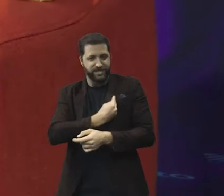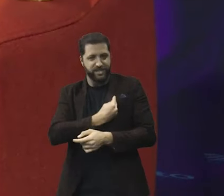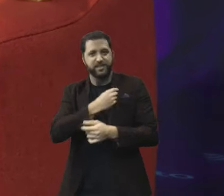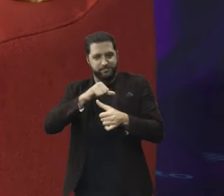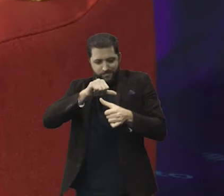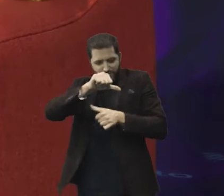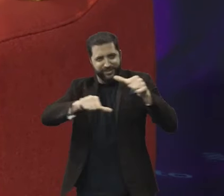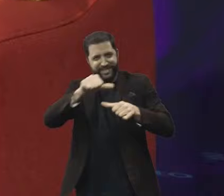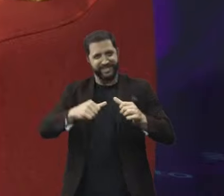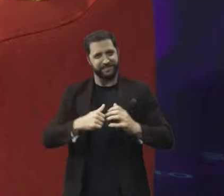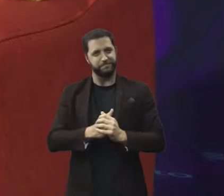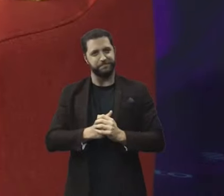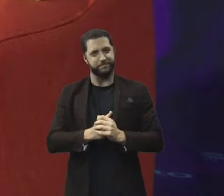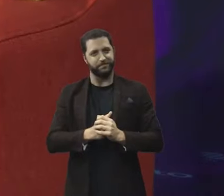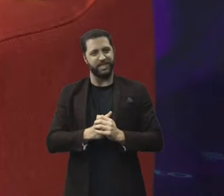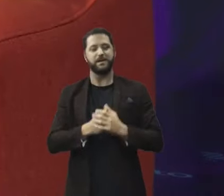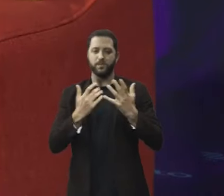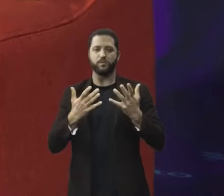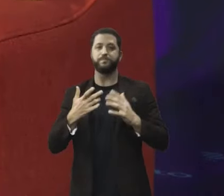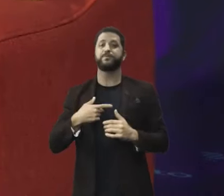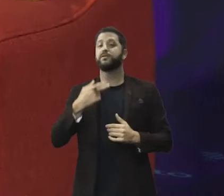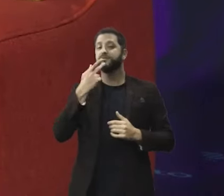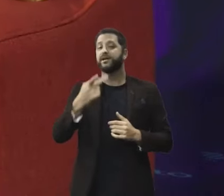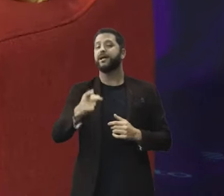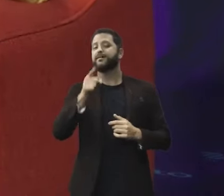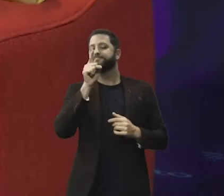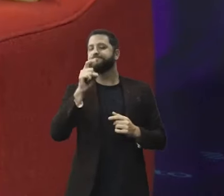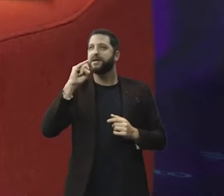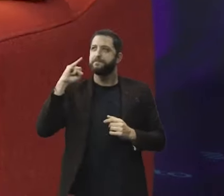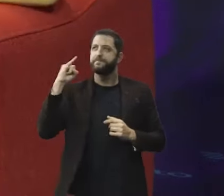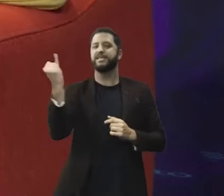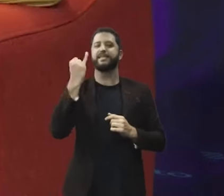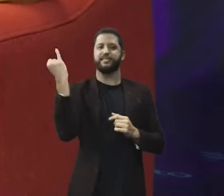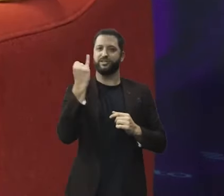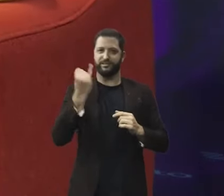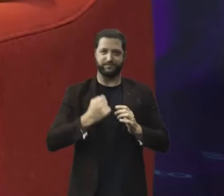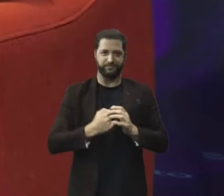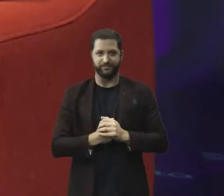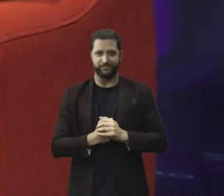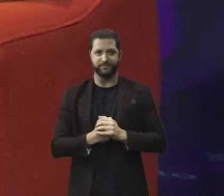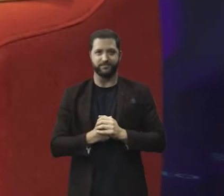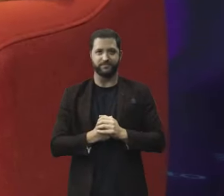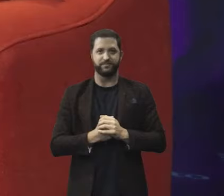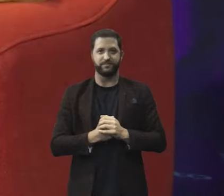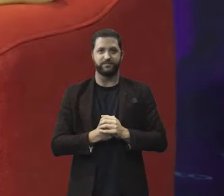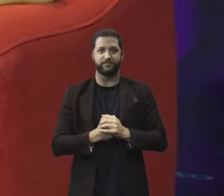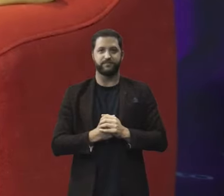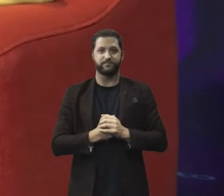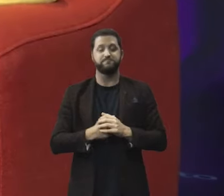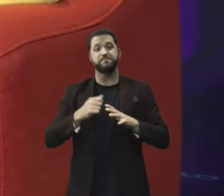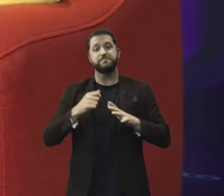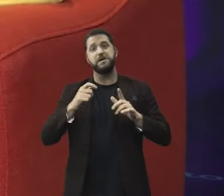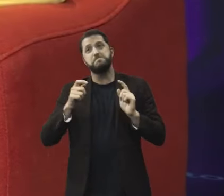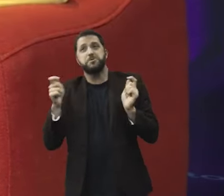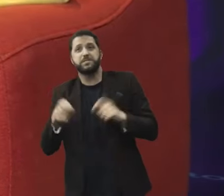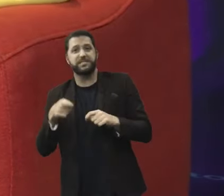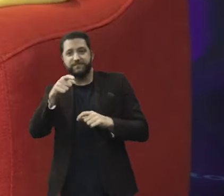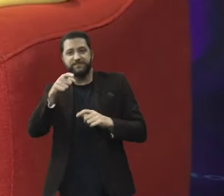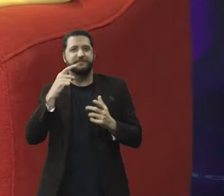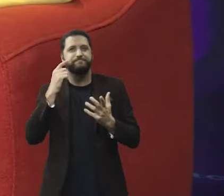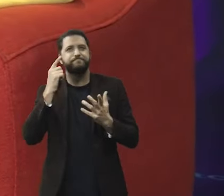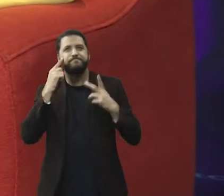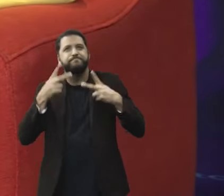eu queria agora falar algo com você muito importante talvez você não consegue visualizar o que seja